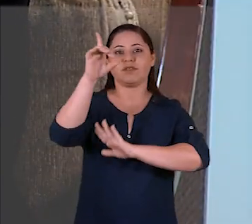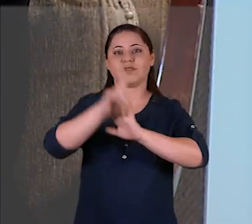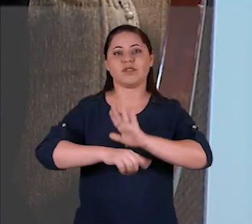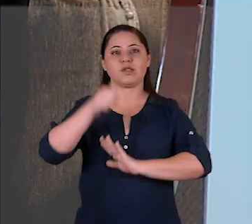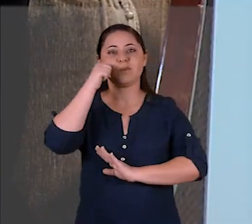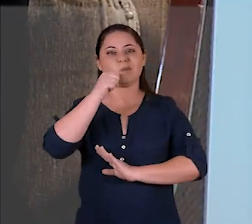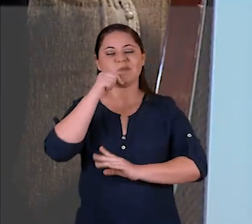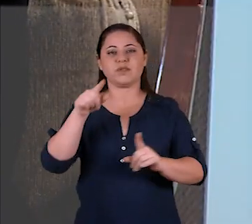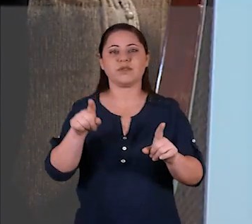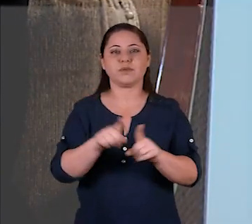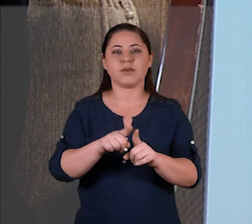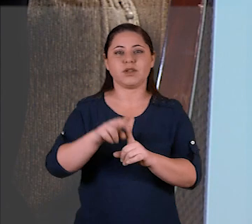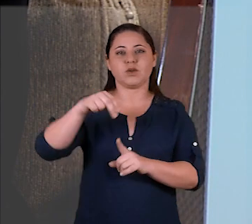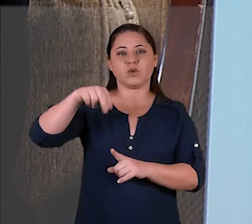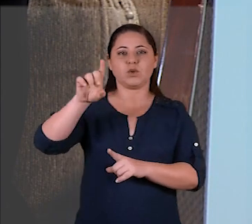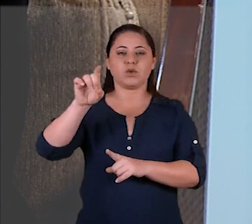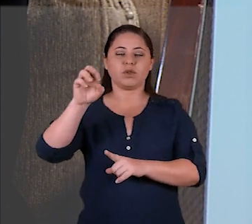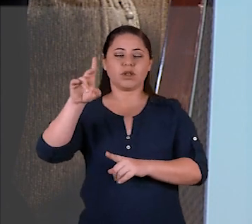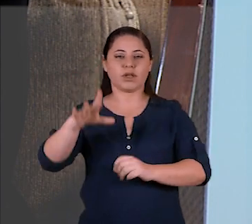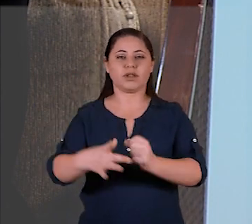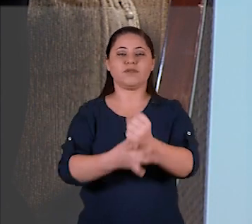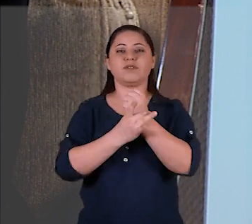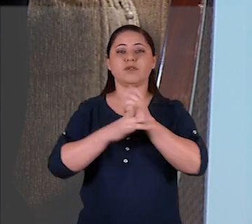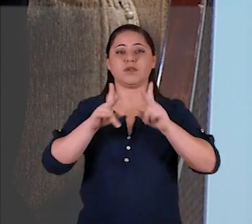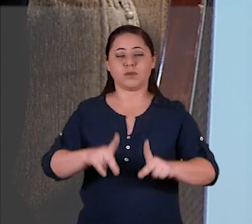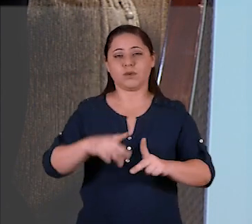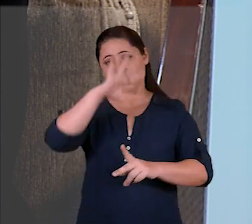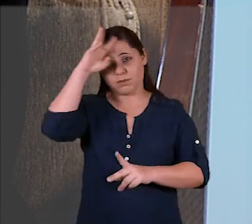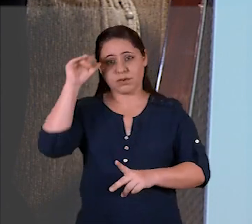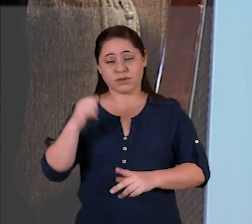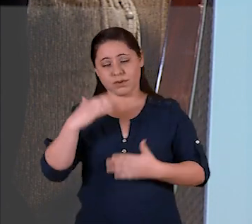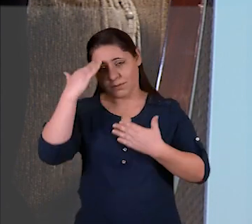dos Direitos da Mulher, no DEM da Defensoria Pública de Mato Grosso